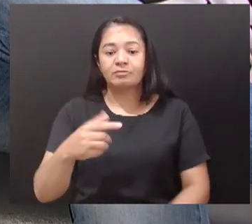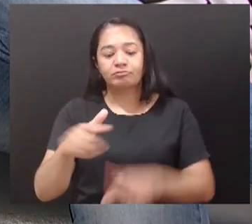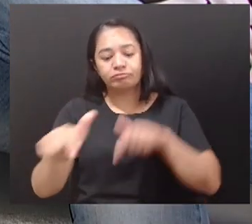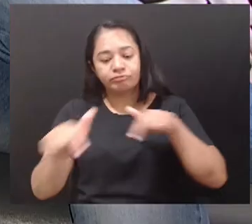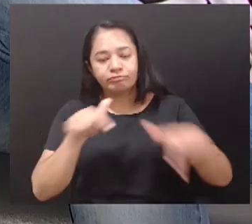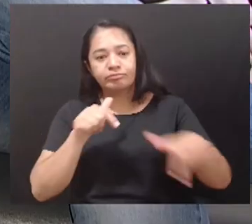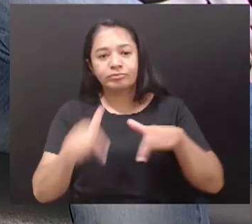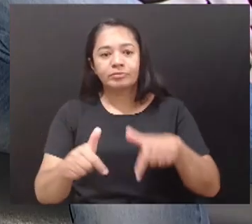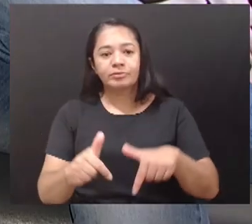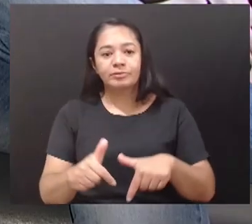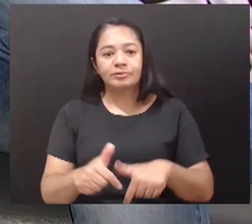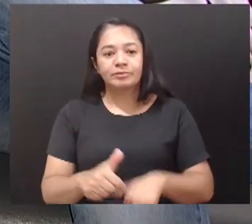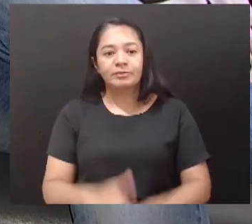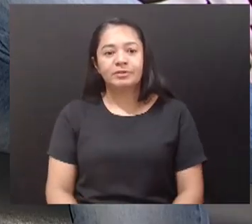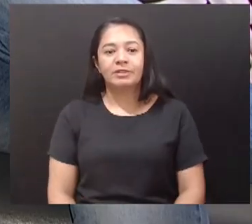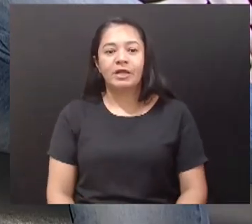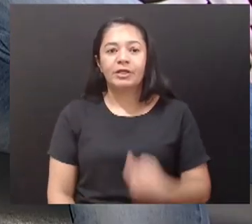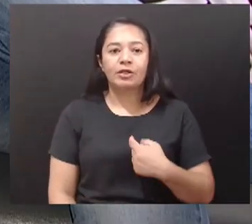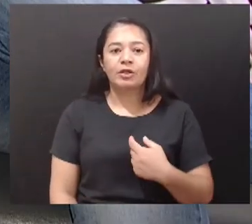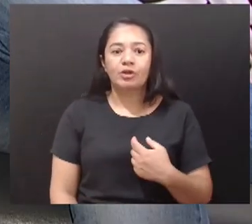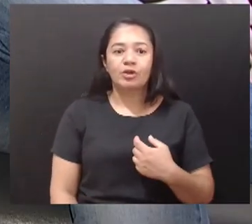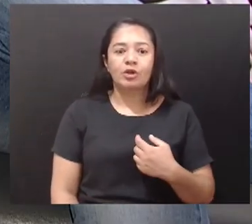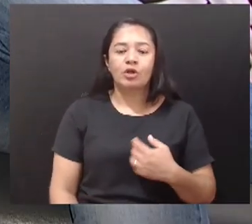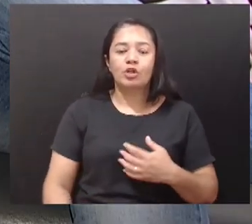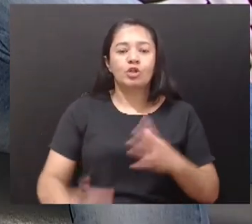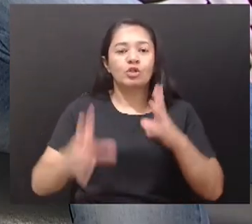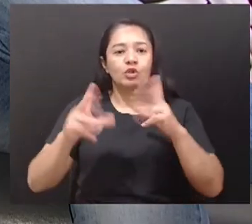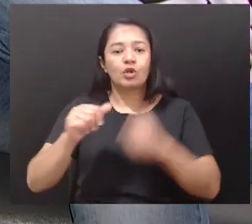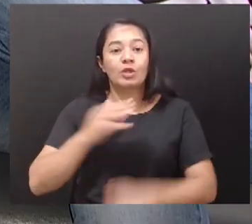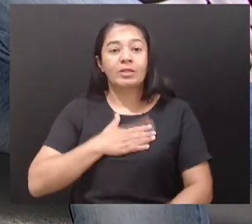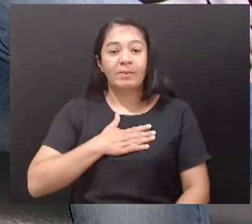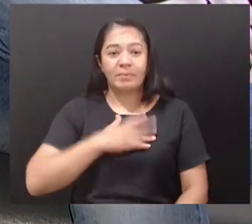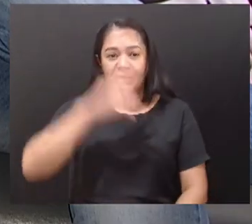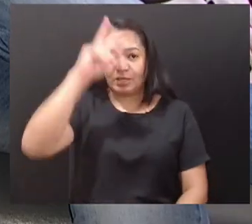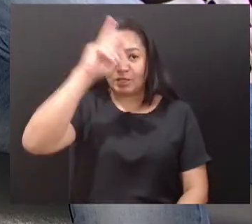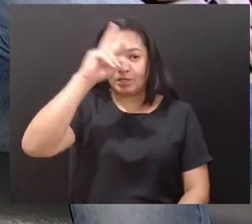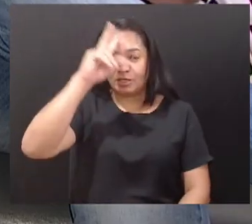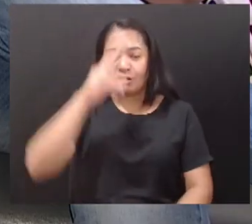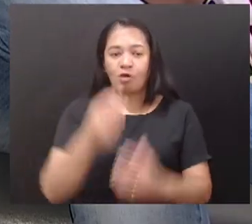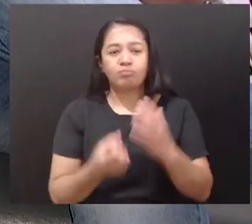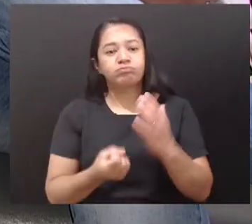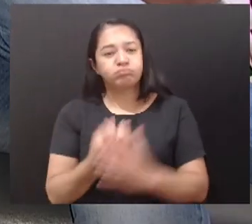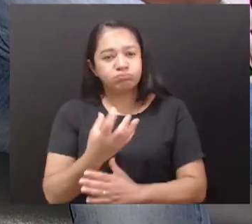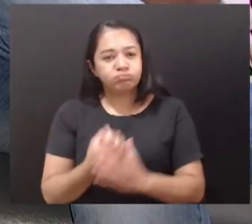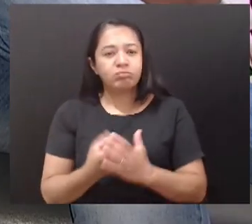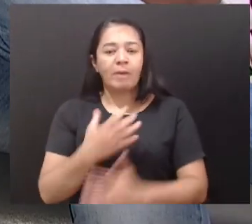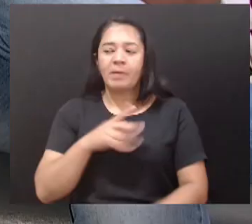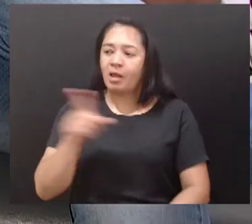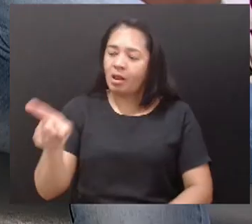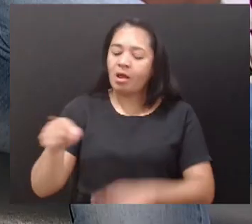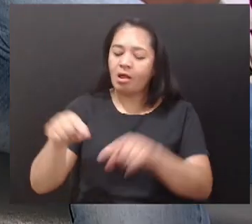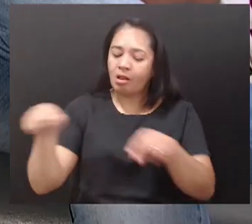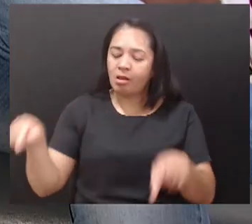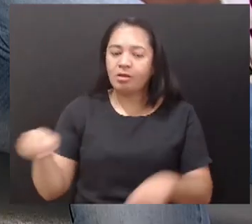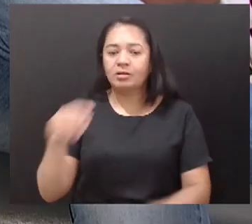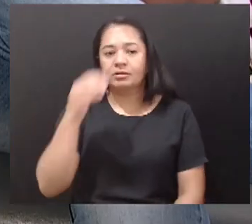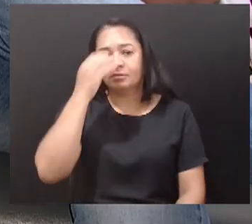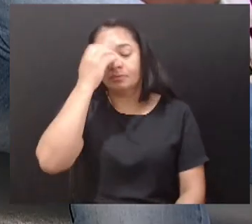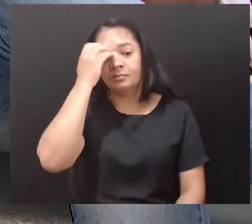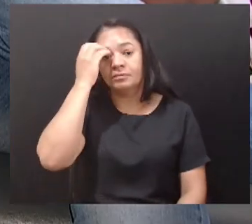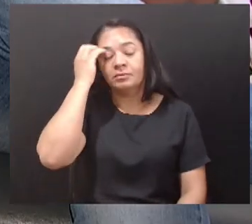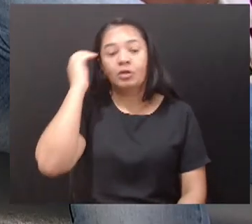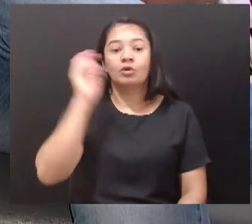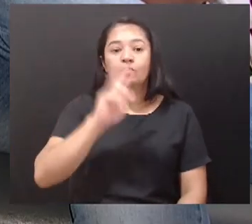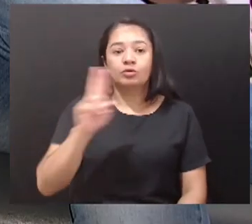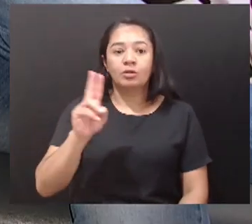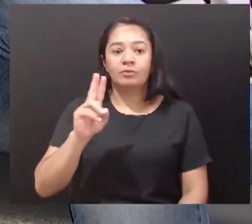onde que eu constituí toda a minha história. Sim. Construí minha história, né? Foi lá tudo e até esse nome eu ganhei de uma amiga minha